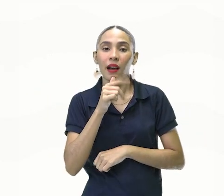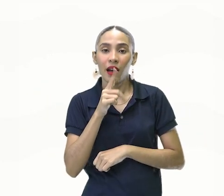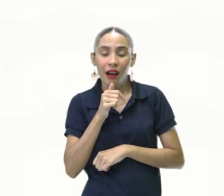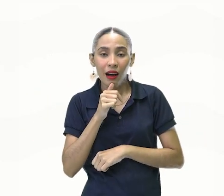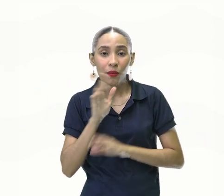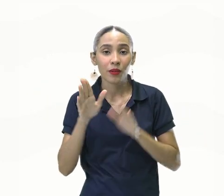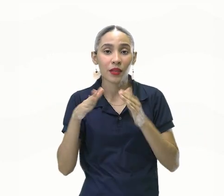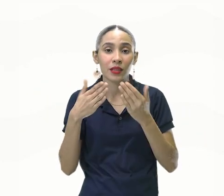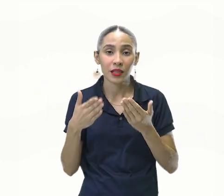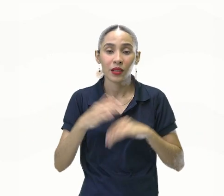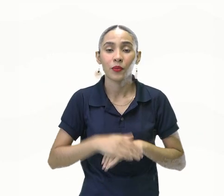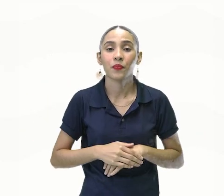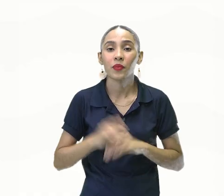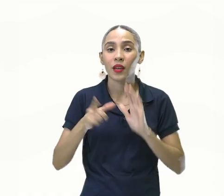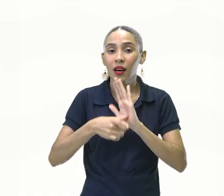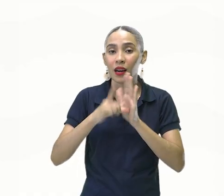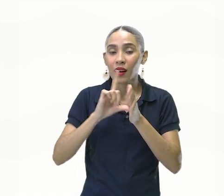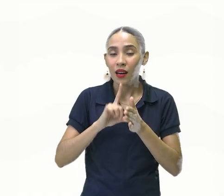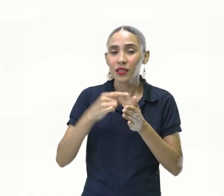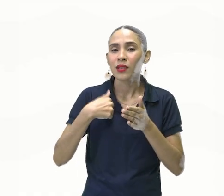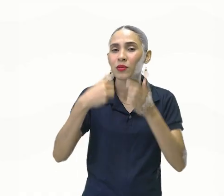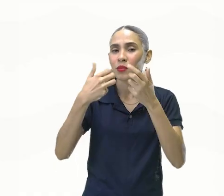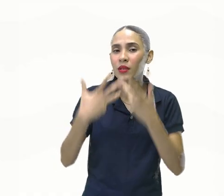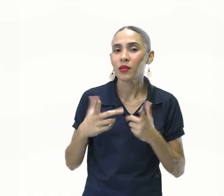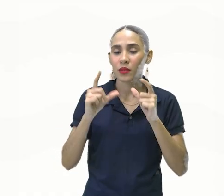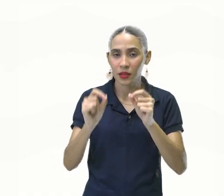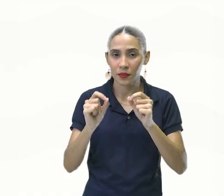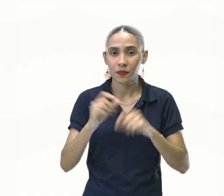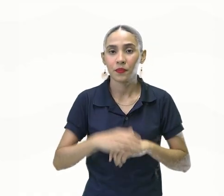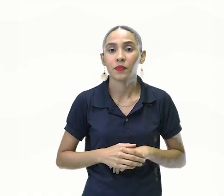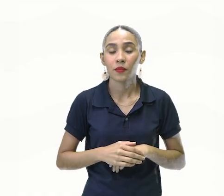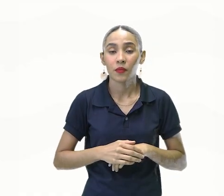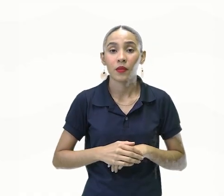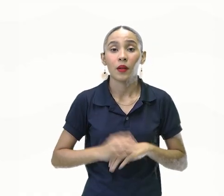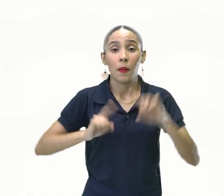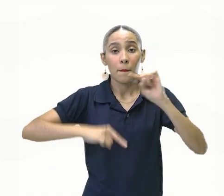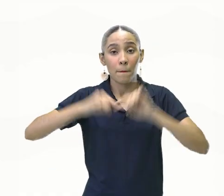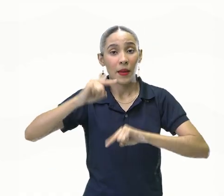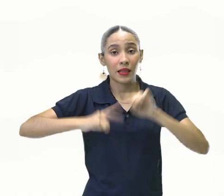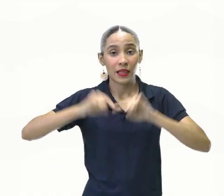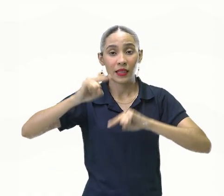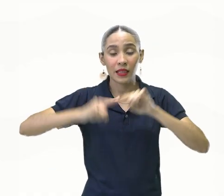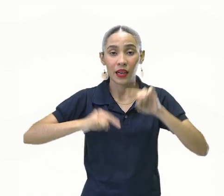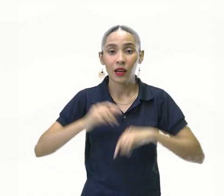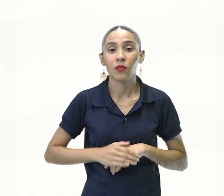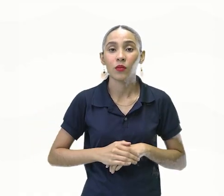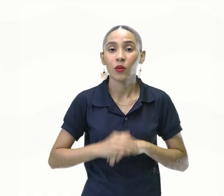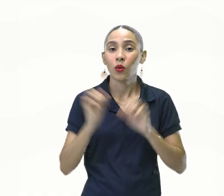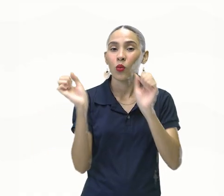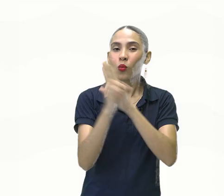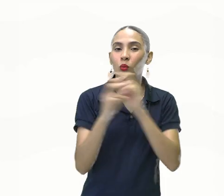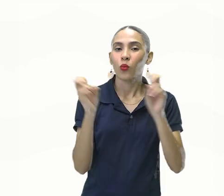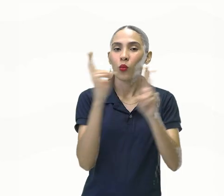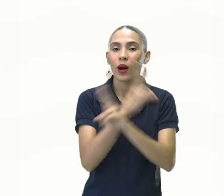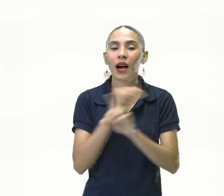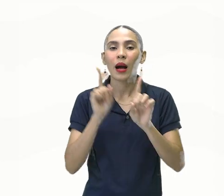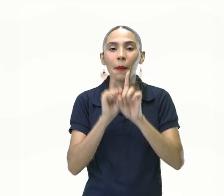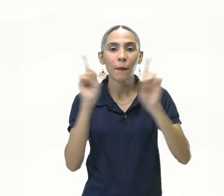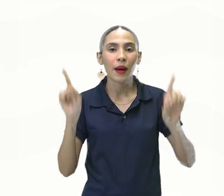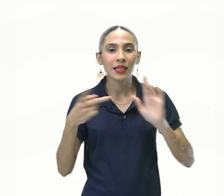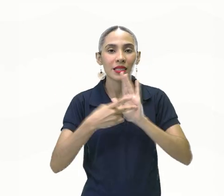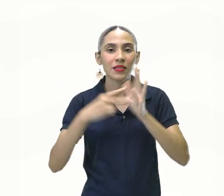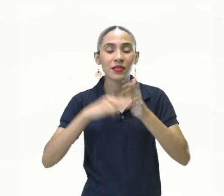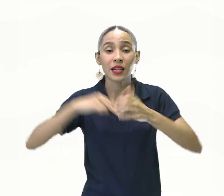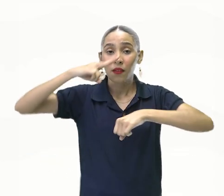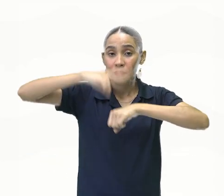ou a água. Então, quando se fala, né? Antes eu tinha falado o quê? Que os meios eram o ar, mas aqui a